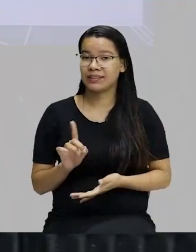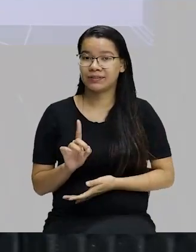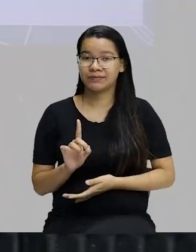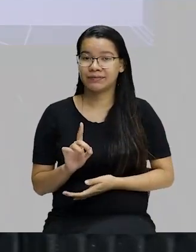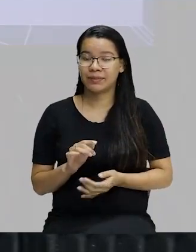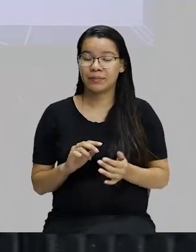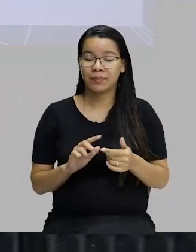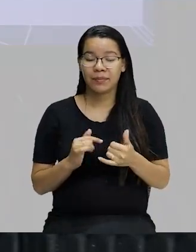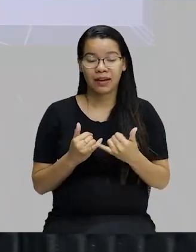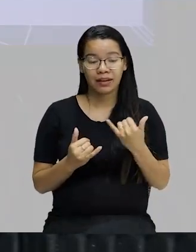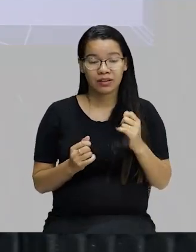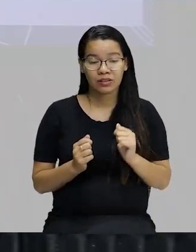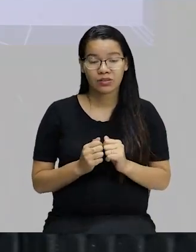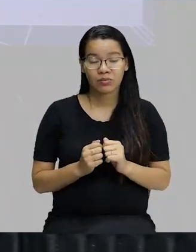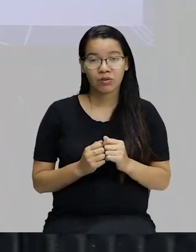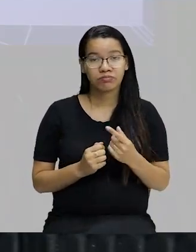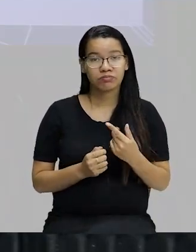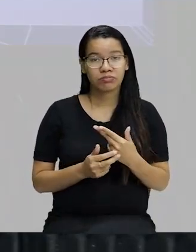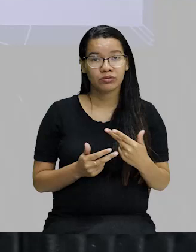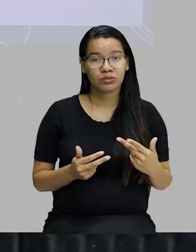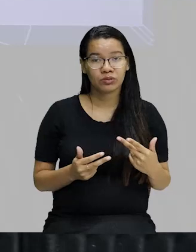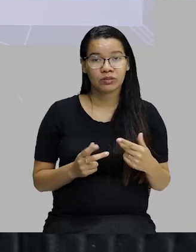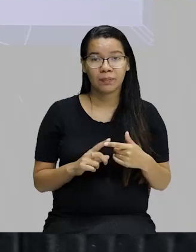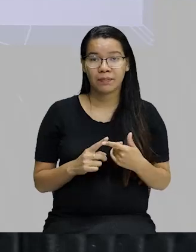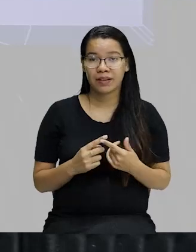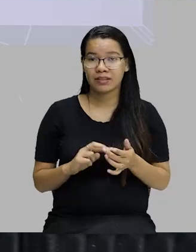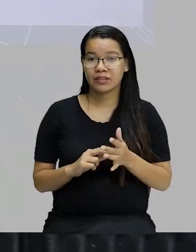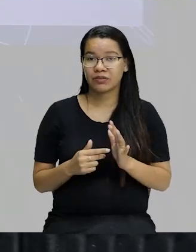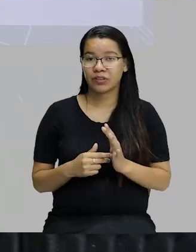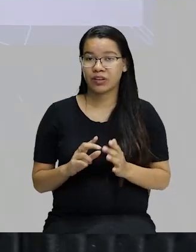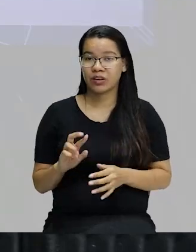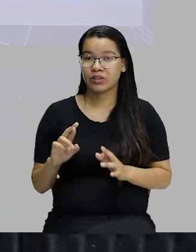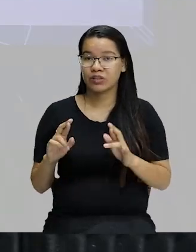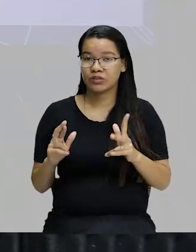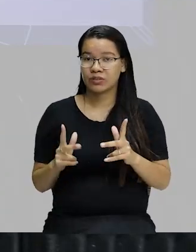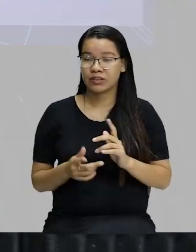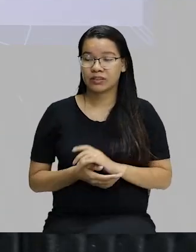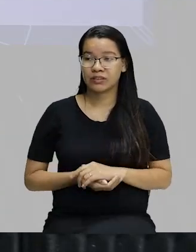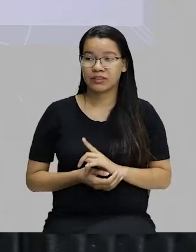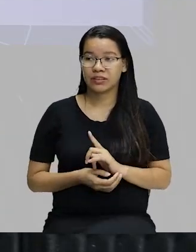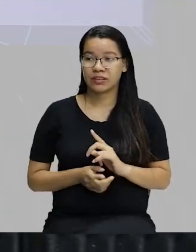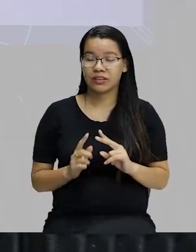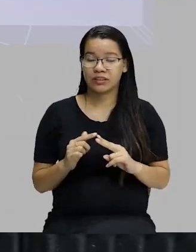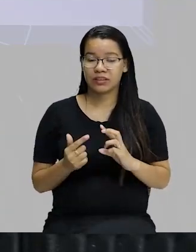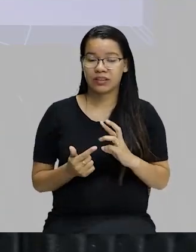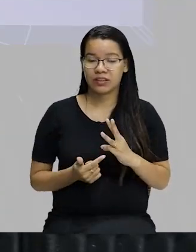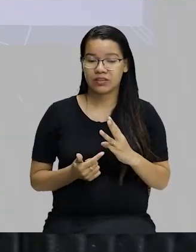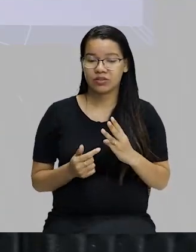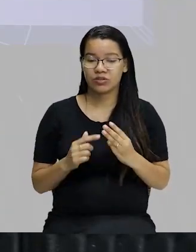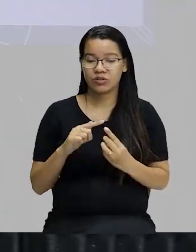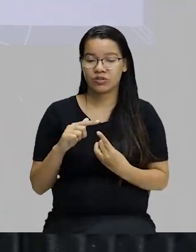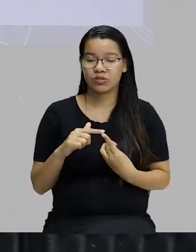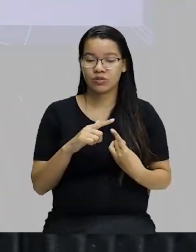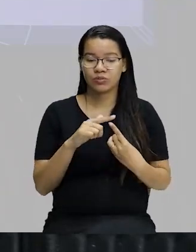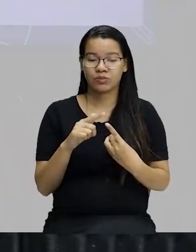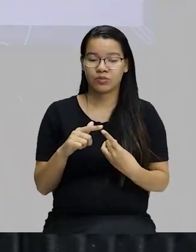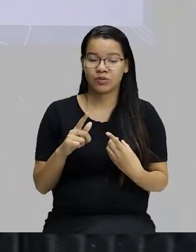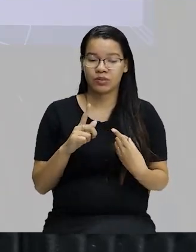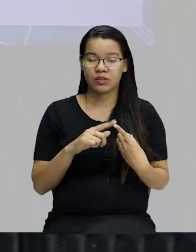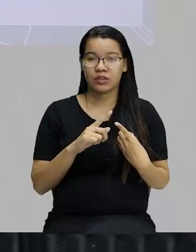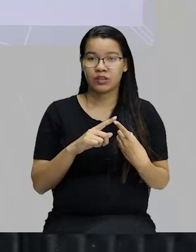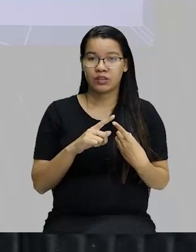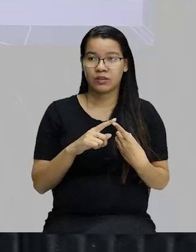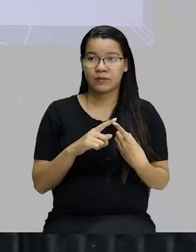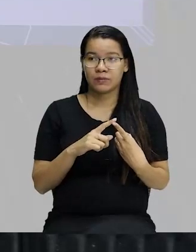mas significa outra. Existem 3 tipos de palavras cognatas: identical, similar e